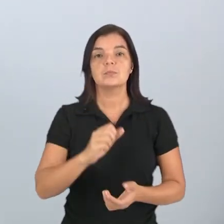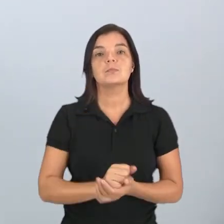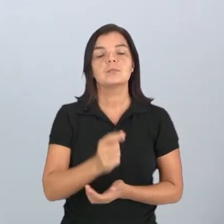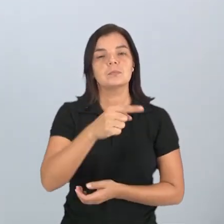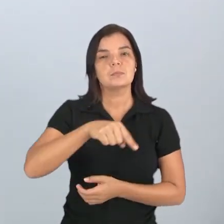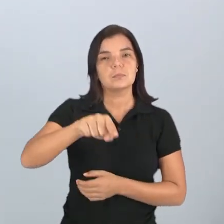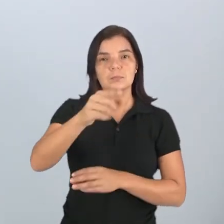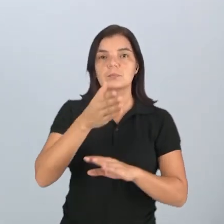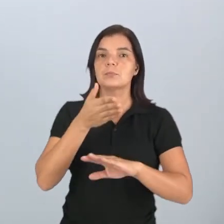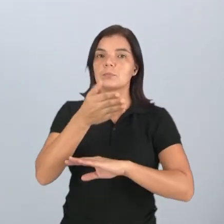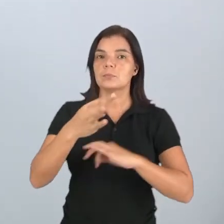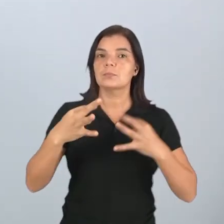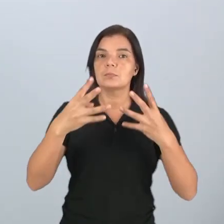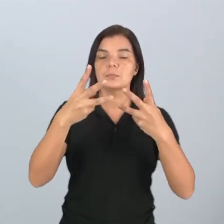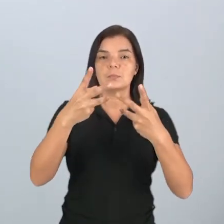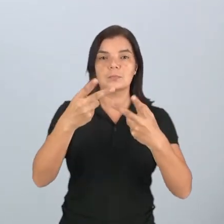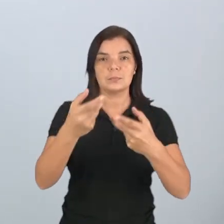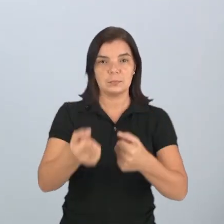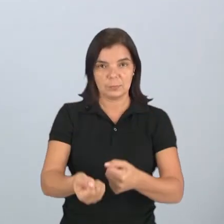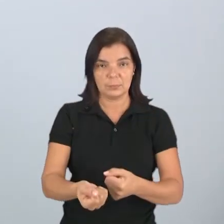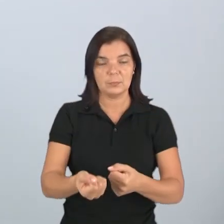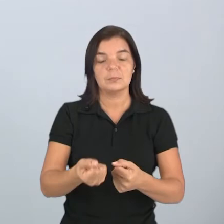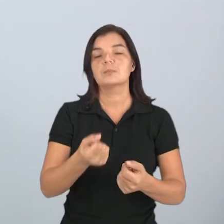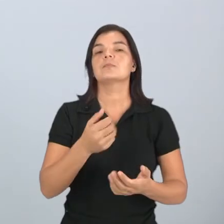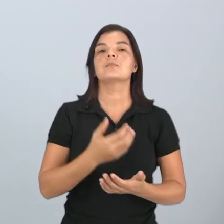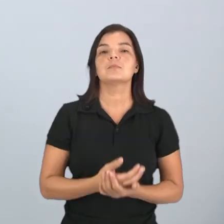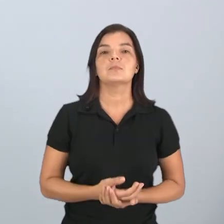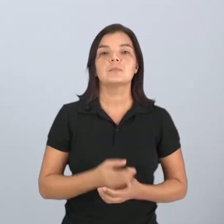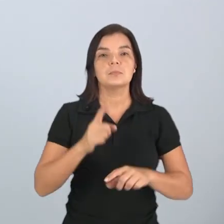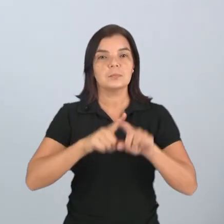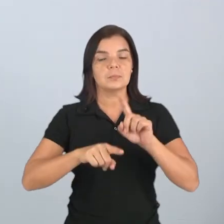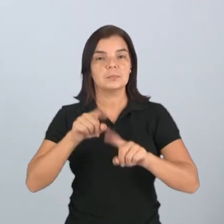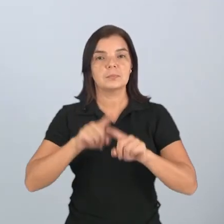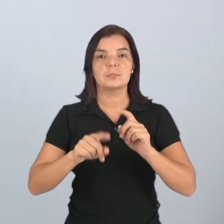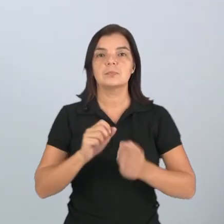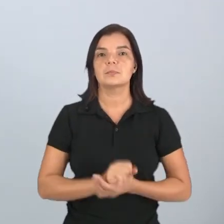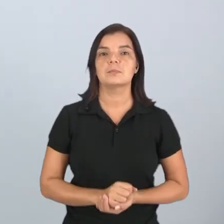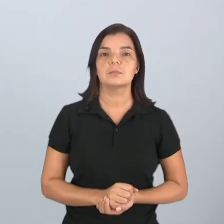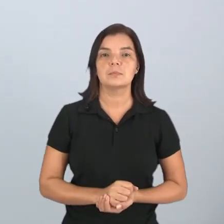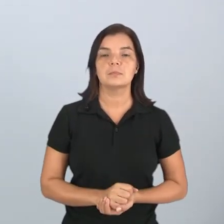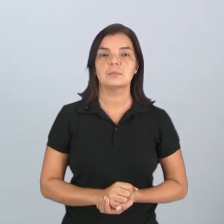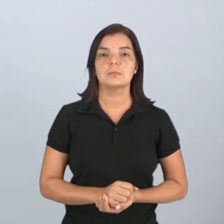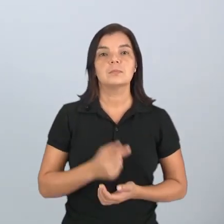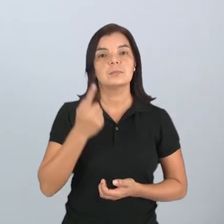para vocês terem acesso a todos os nossos